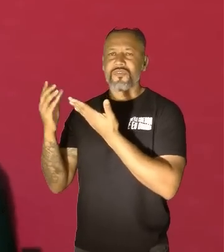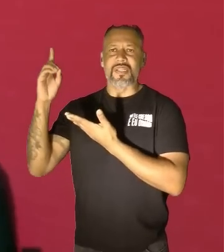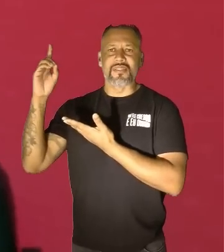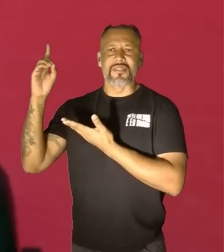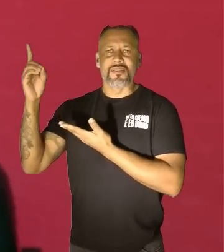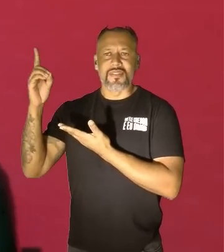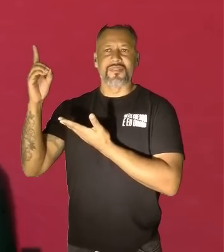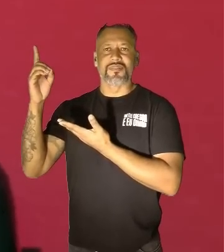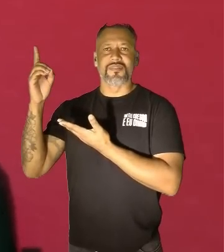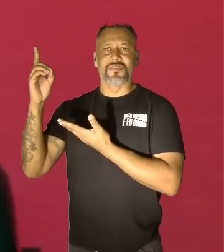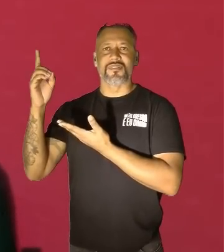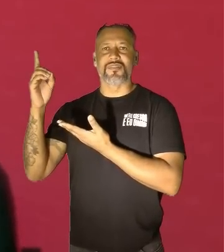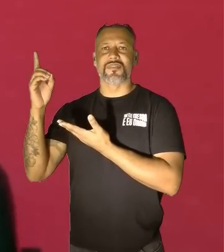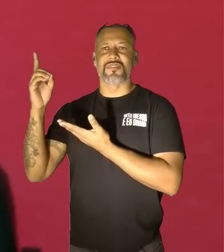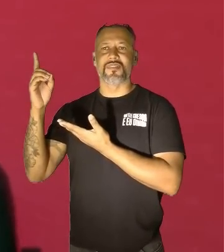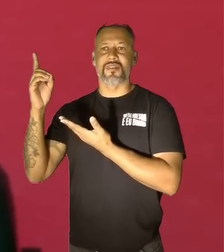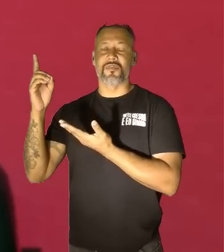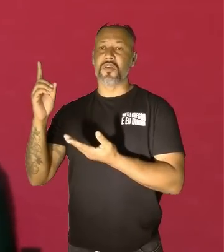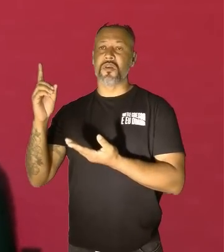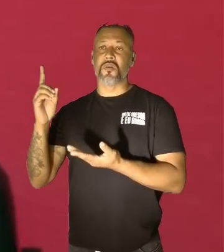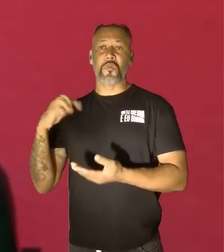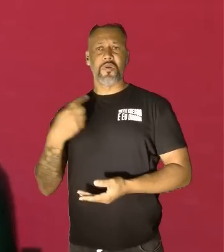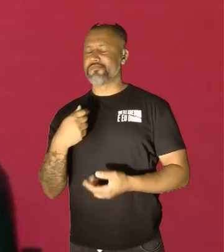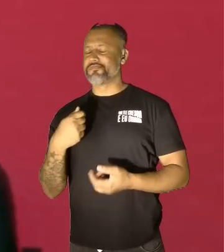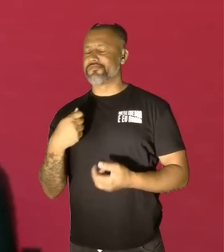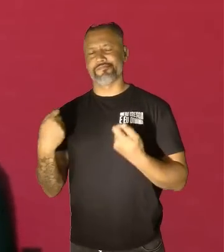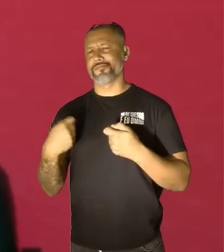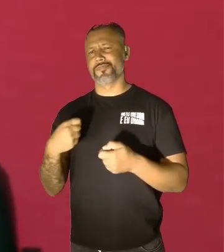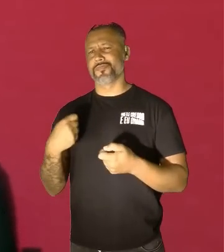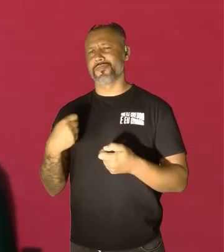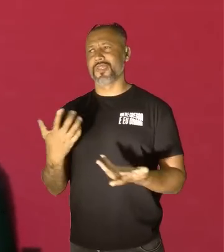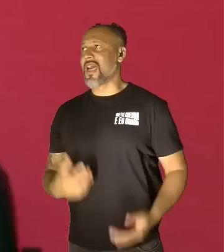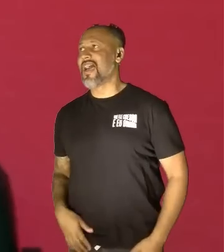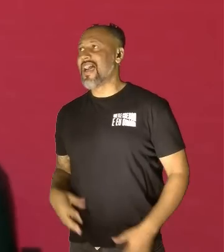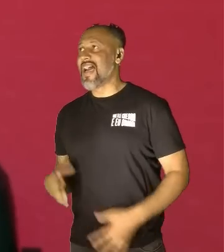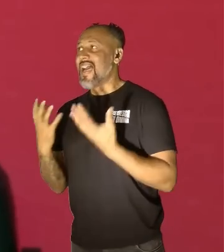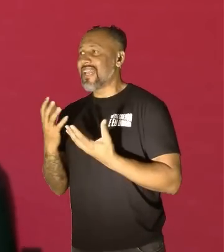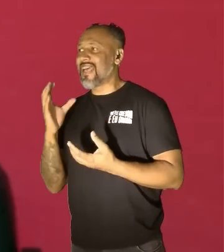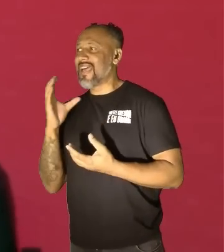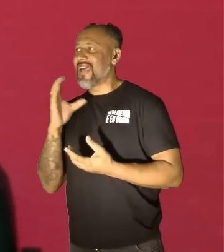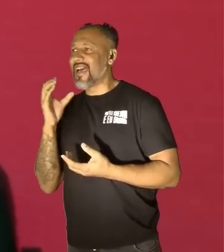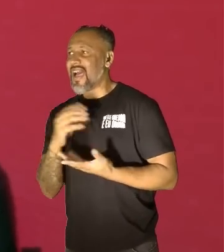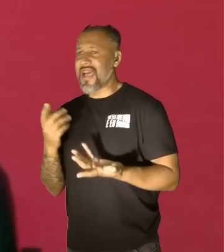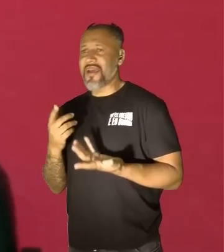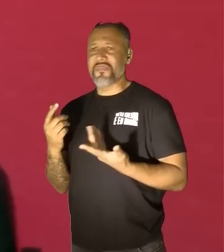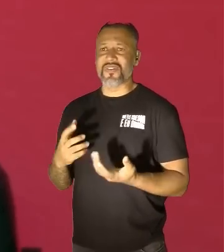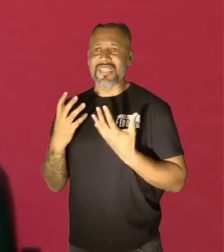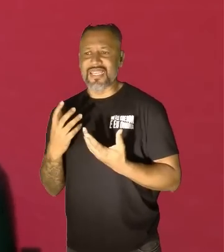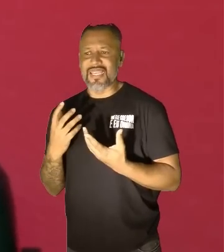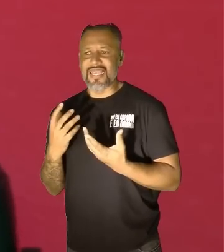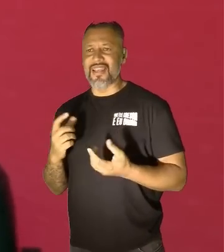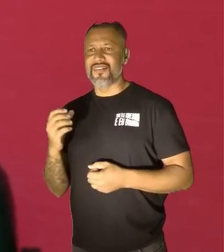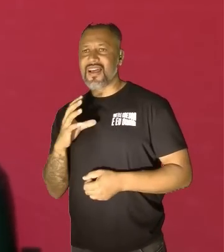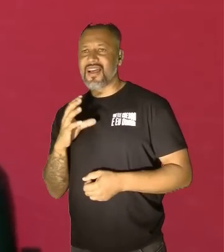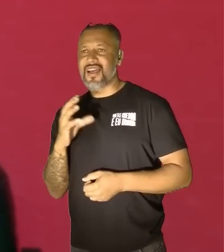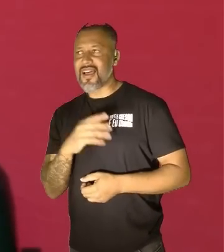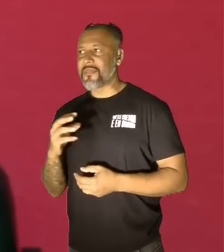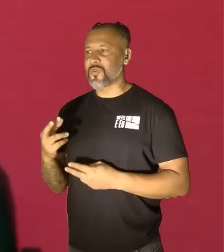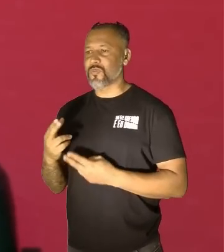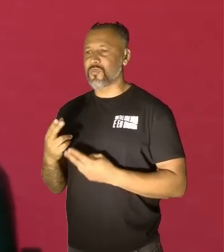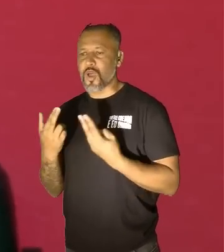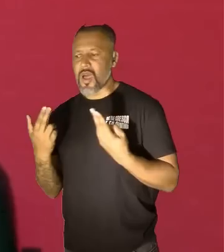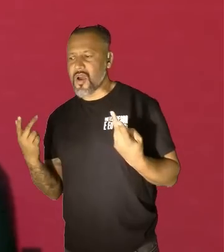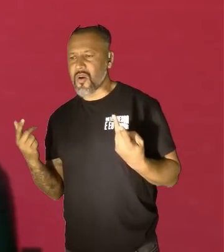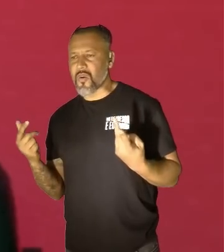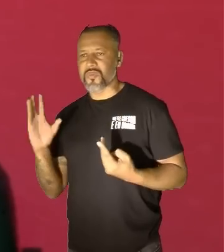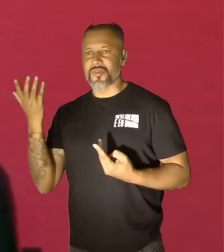de verdade, a gente não precisa ter pressa para terminar a fase da amamentação.